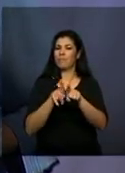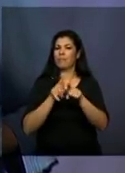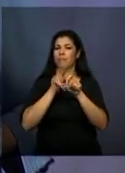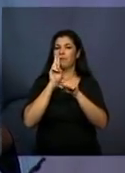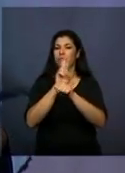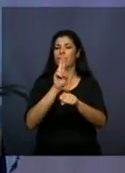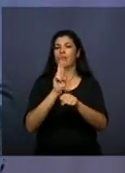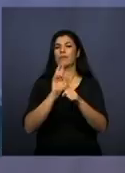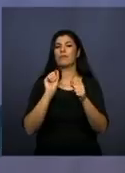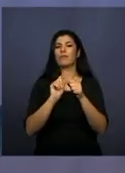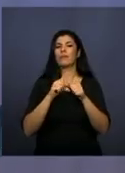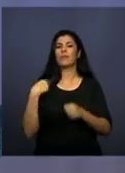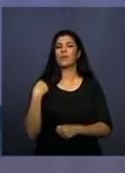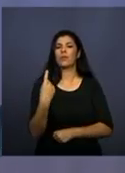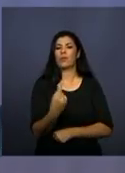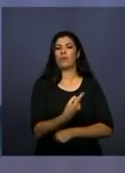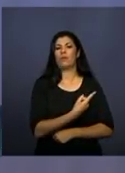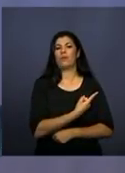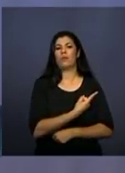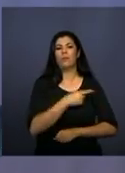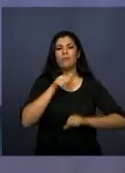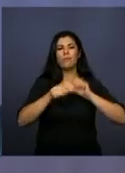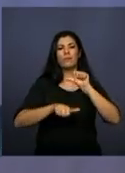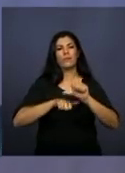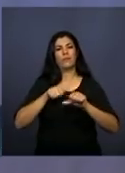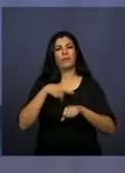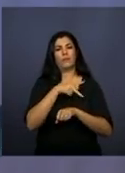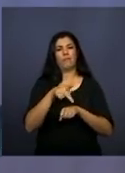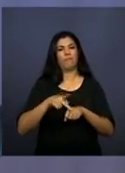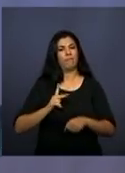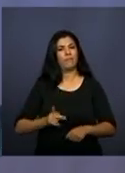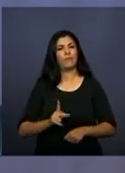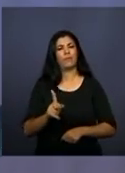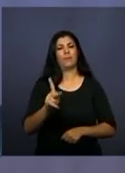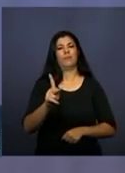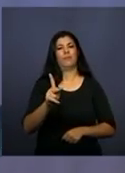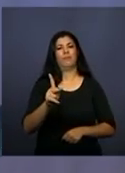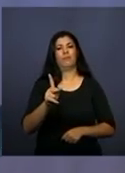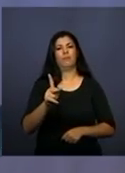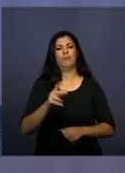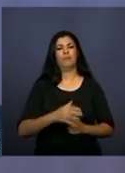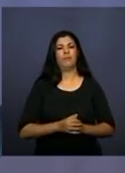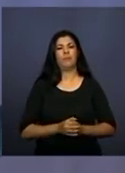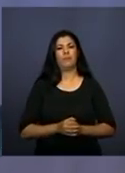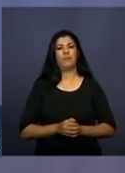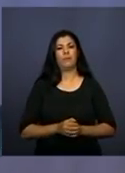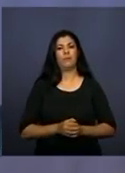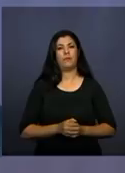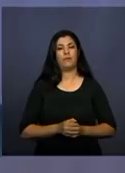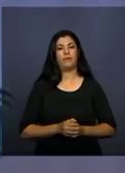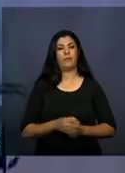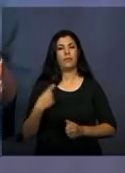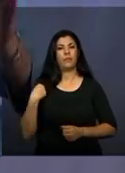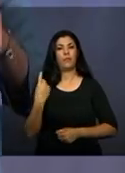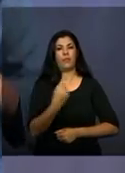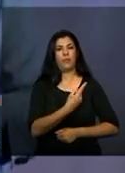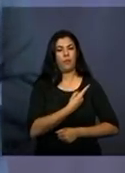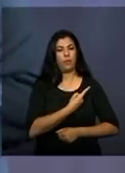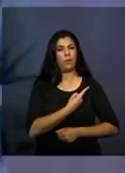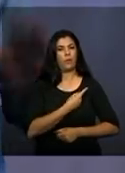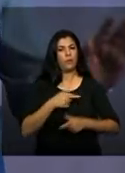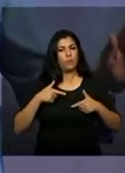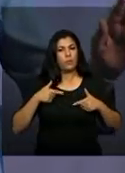que faz com que a gente mude esse país cada vez mais. Nós vamos